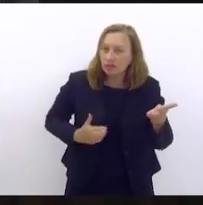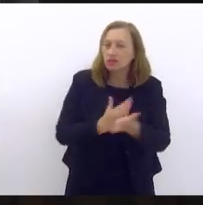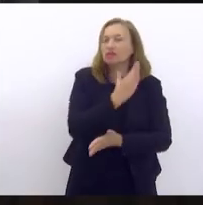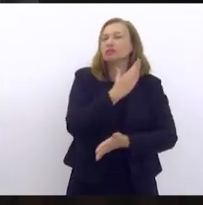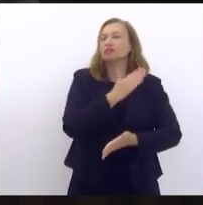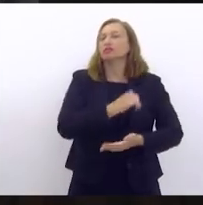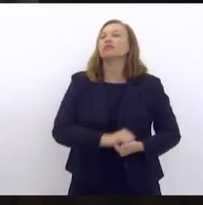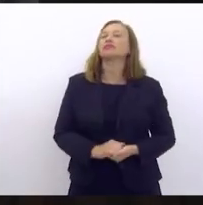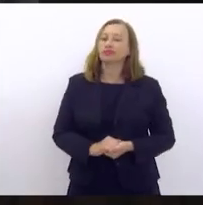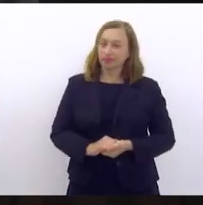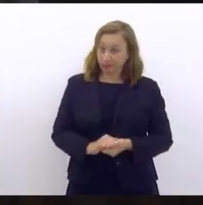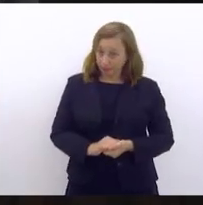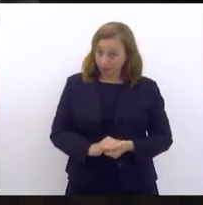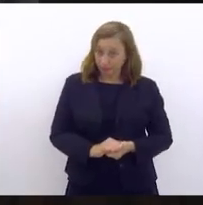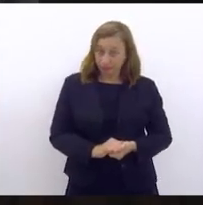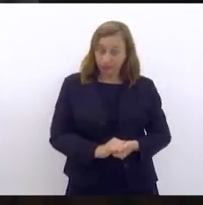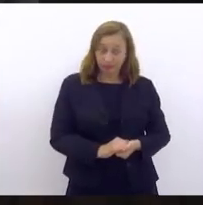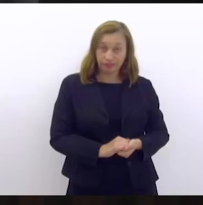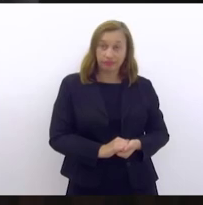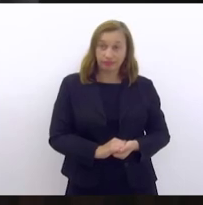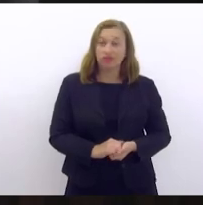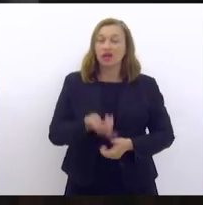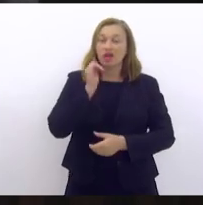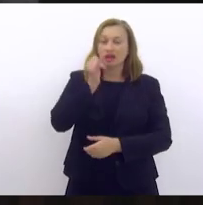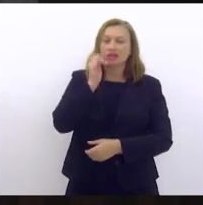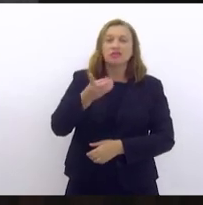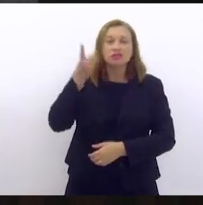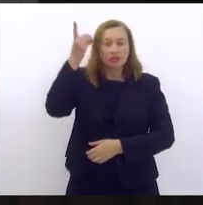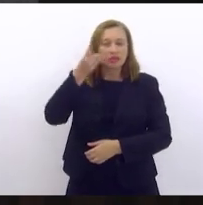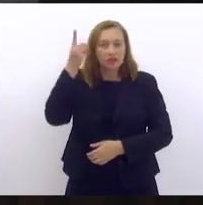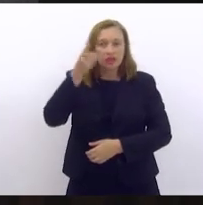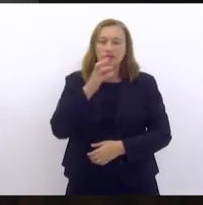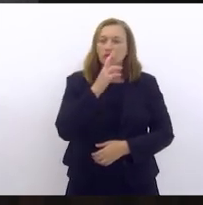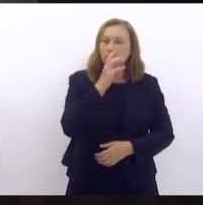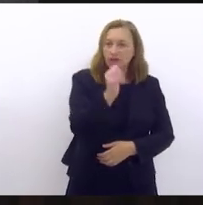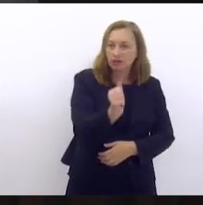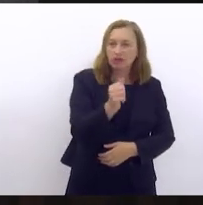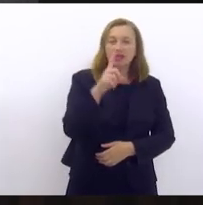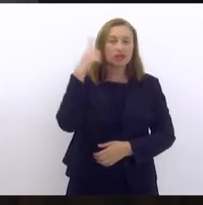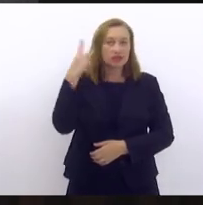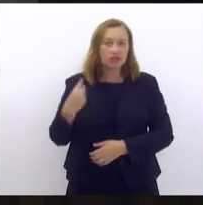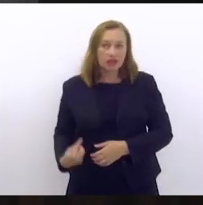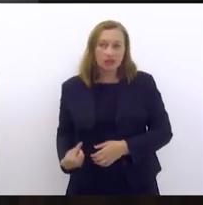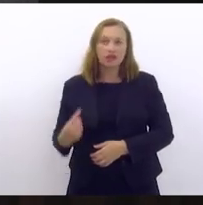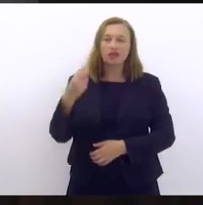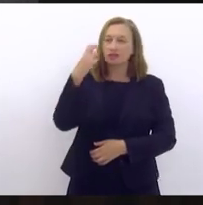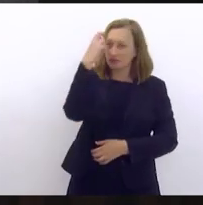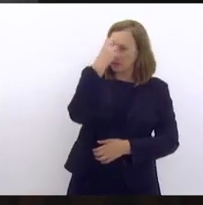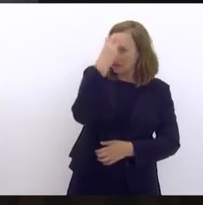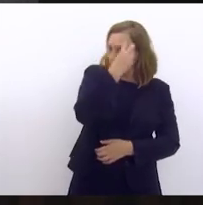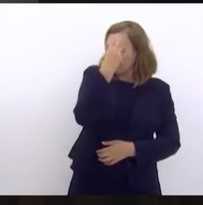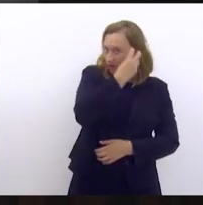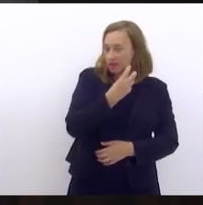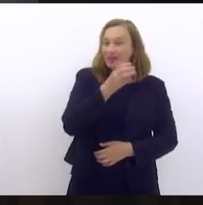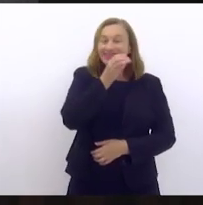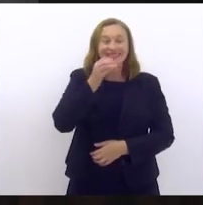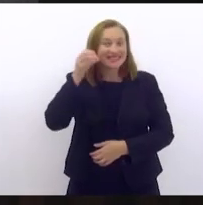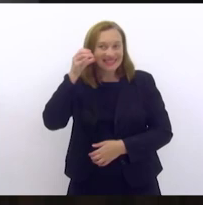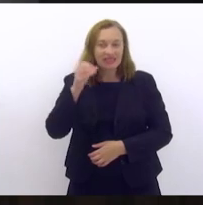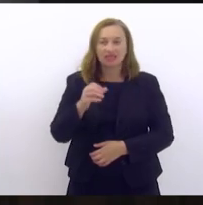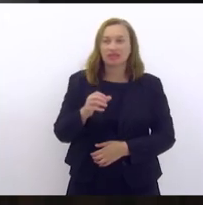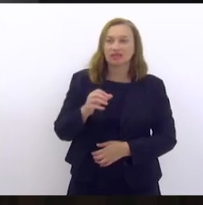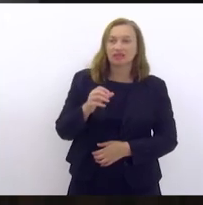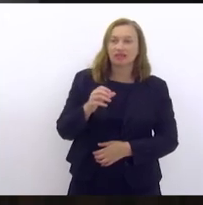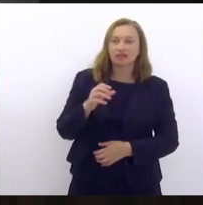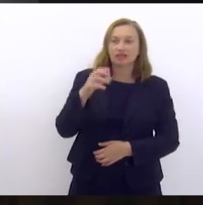financeira e controle favorável. Relatores, deputados Rodrigo Amorim, Dani Balbi, Verônica Lima, Célia Jordão e